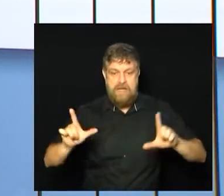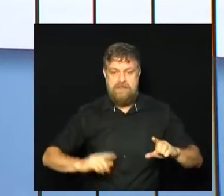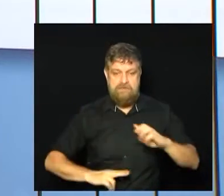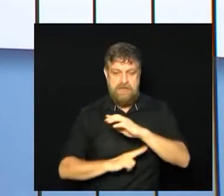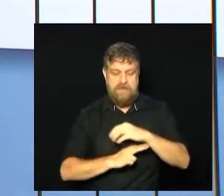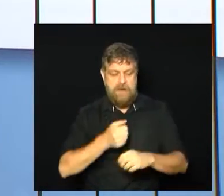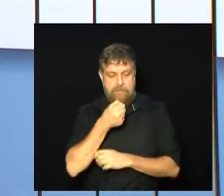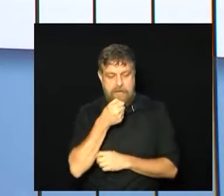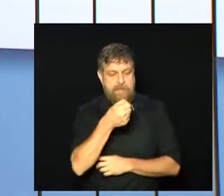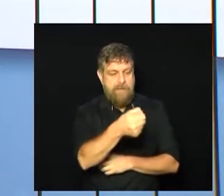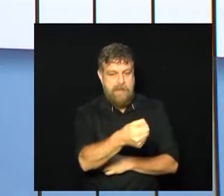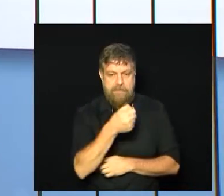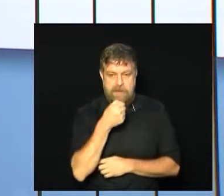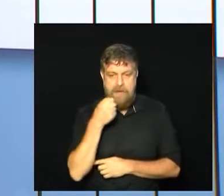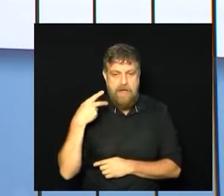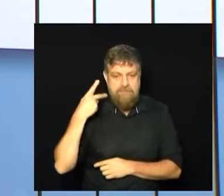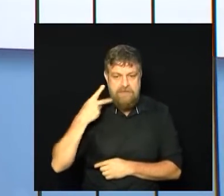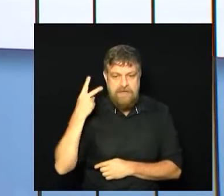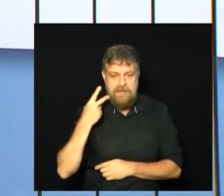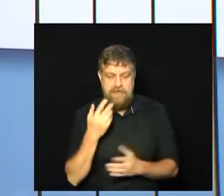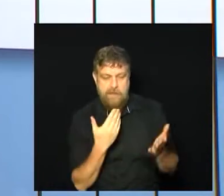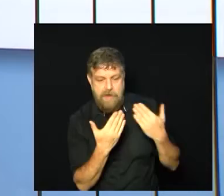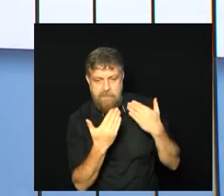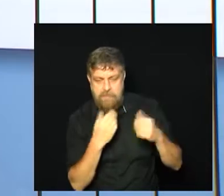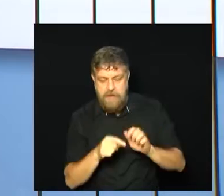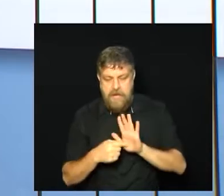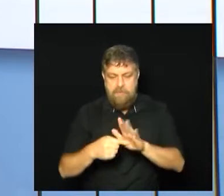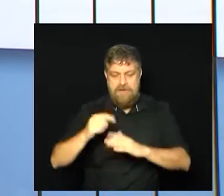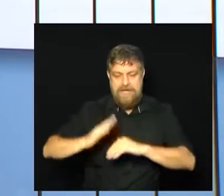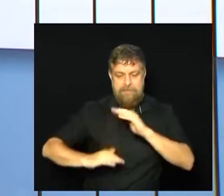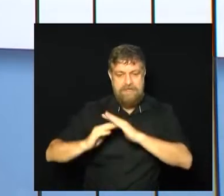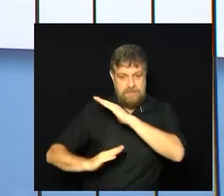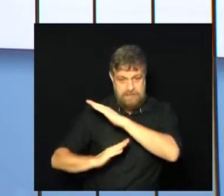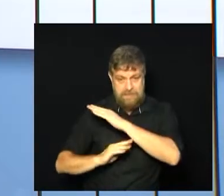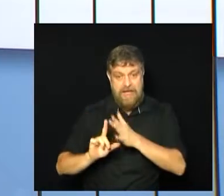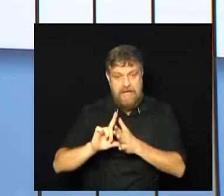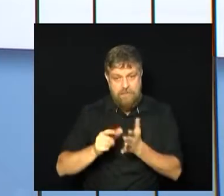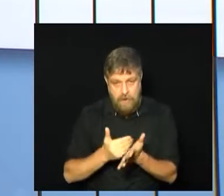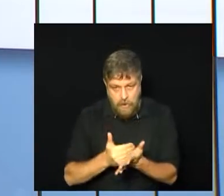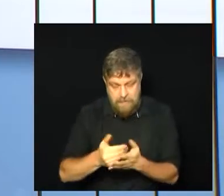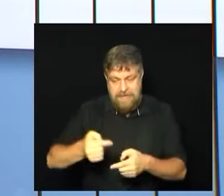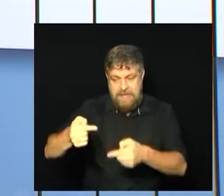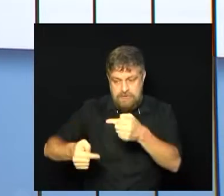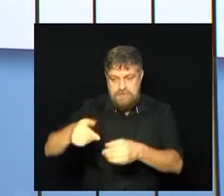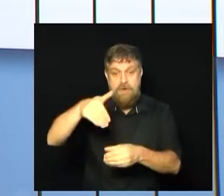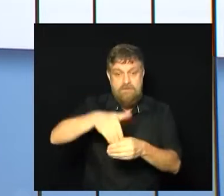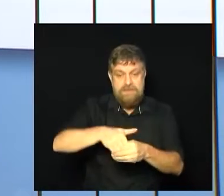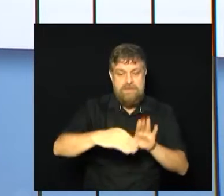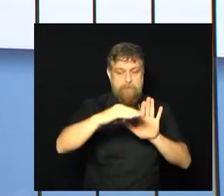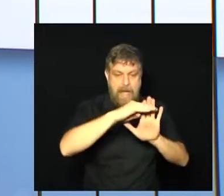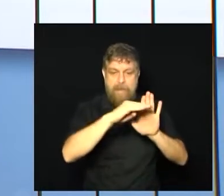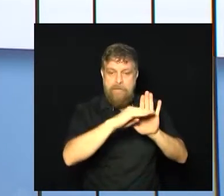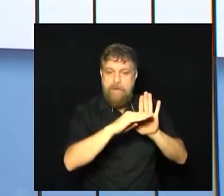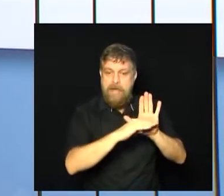os parlamentares, faz a repercussão do trabalho da Câmara Municipal. Depois, então, começa a discussão e votação dos itens